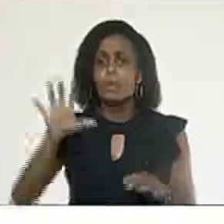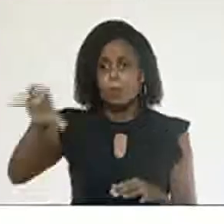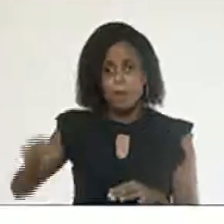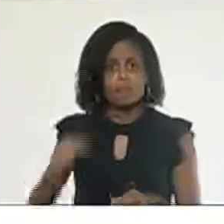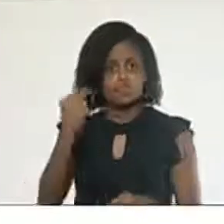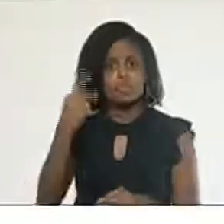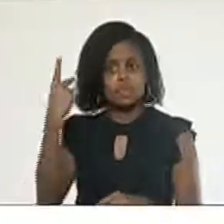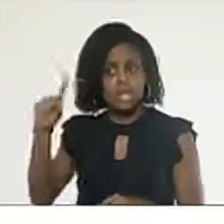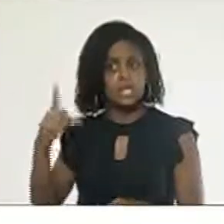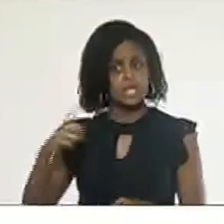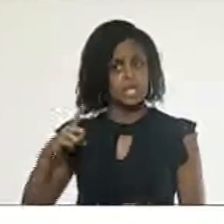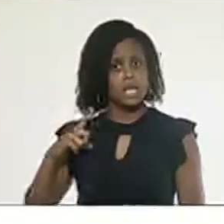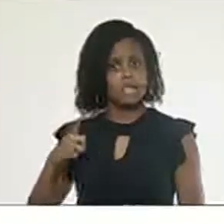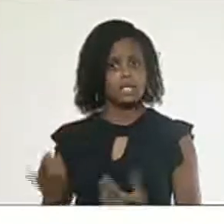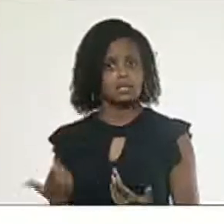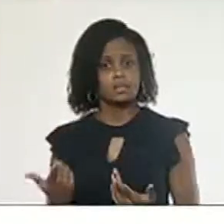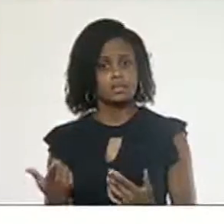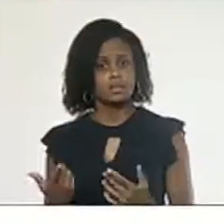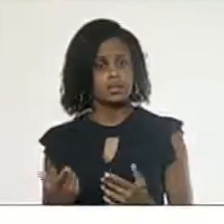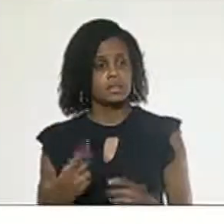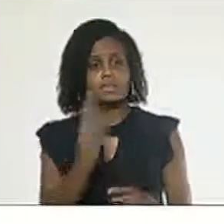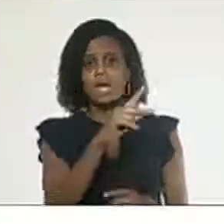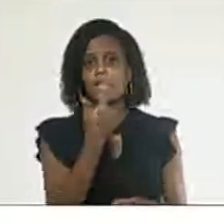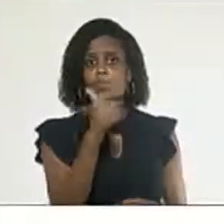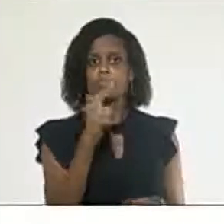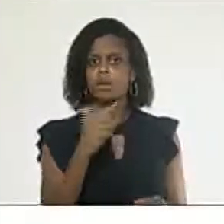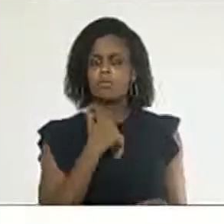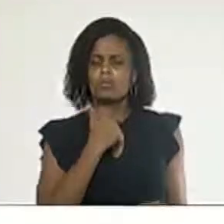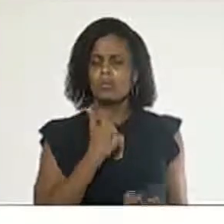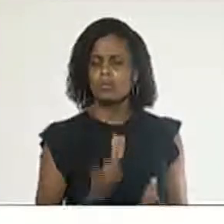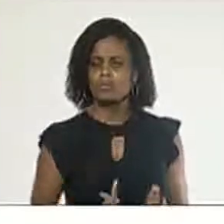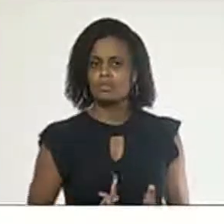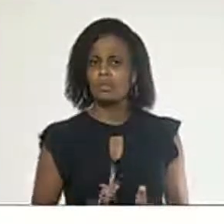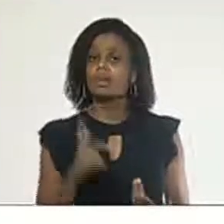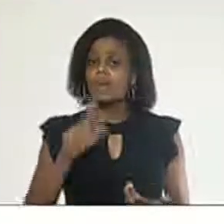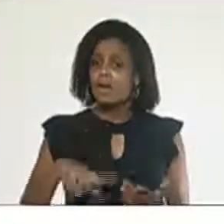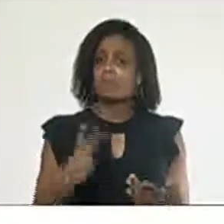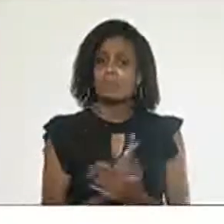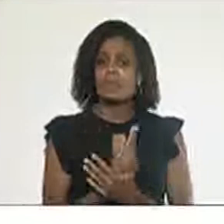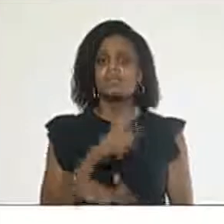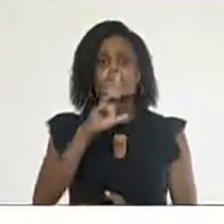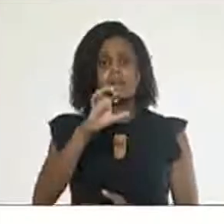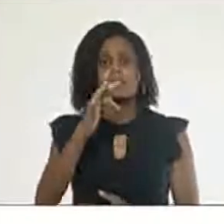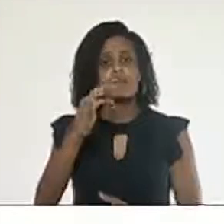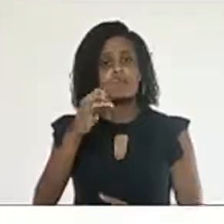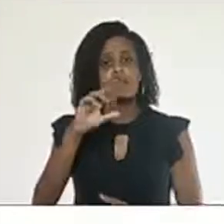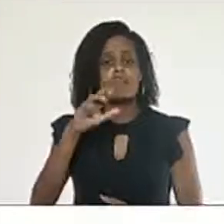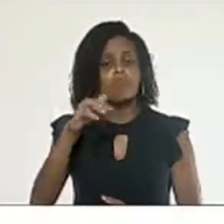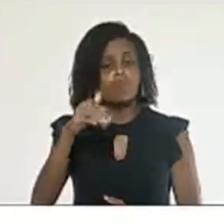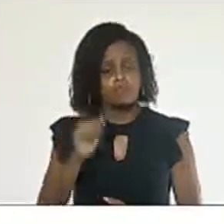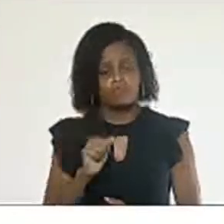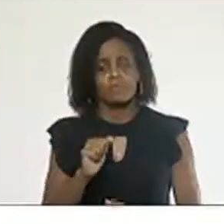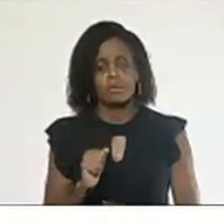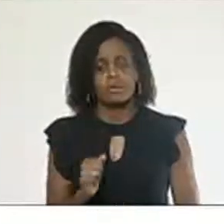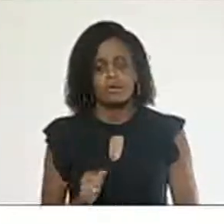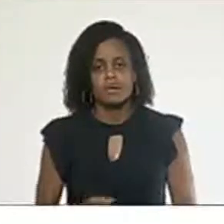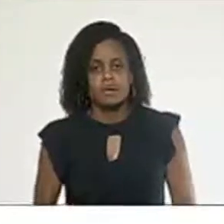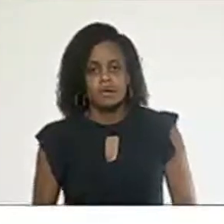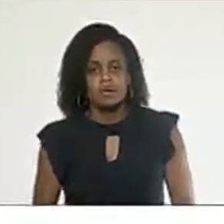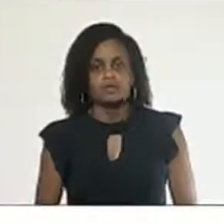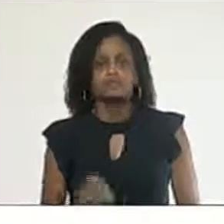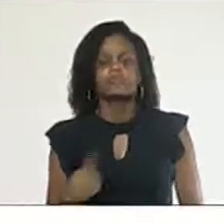tem e não de quem não tem, que é o que acontece com essa reforma da Previdência. A gente precisa trazer